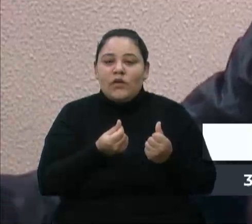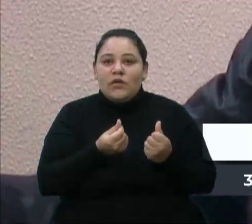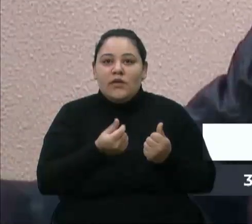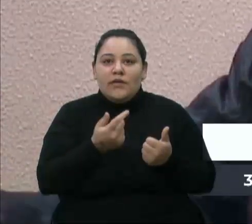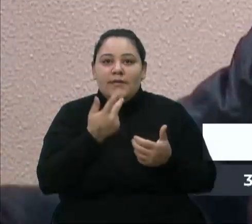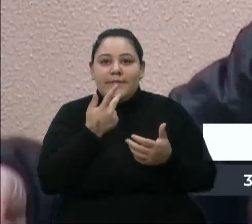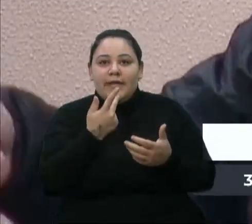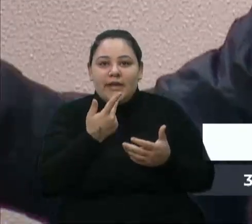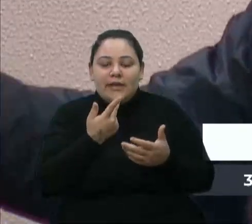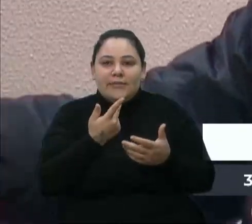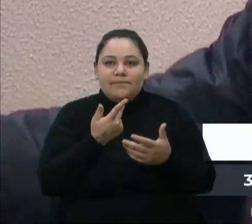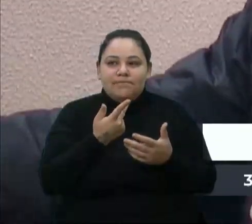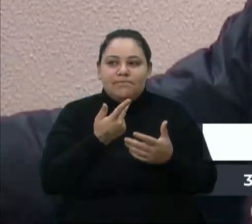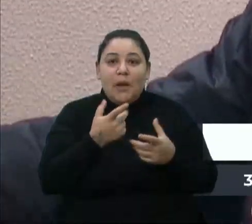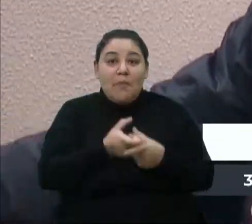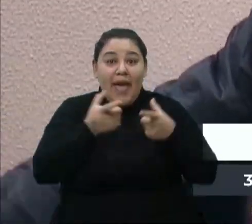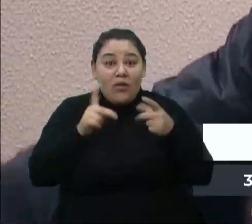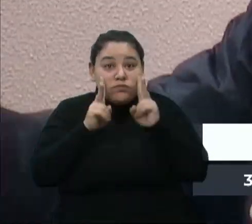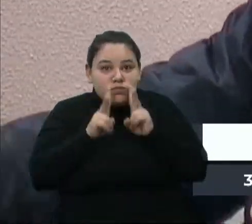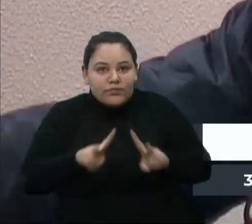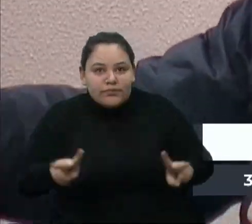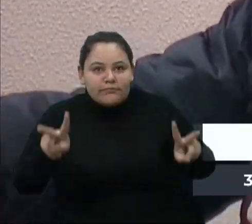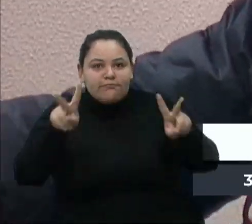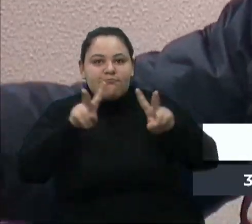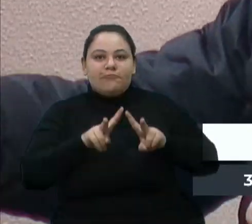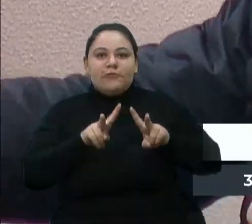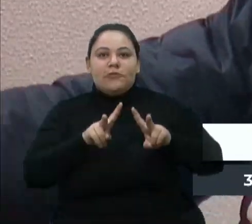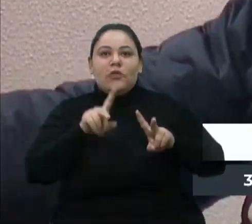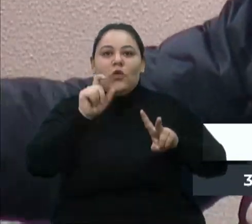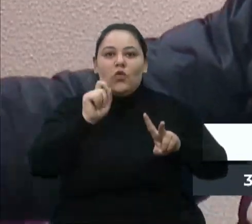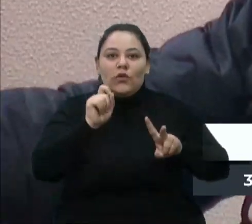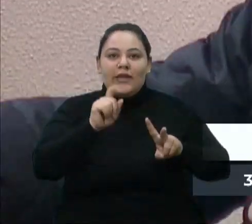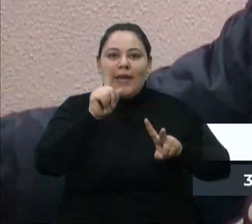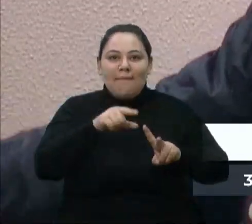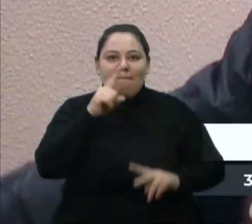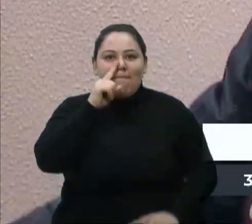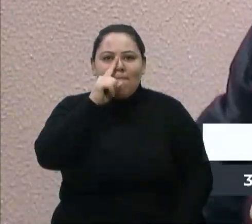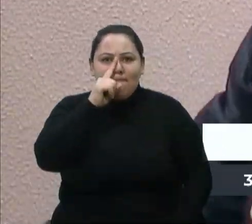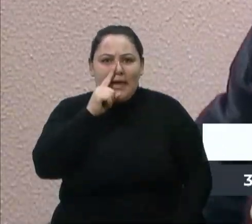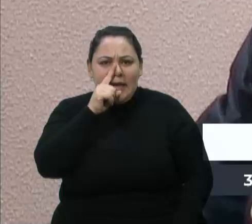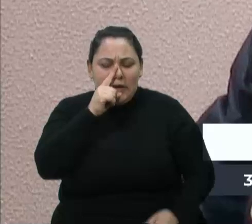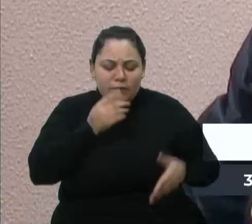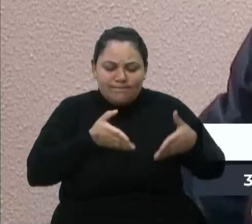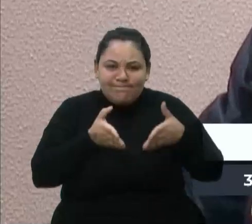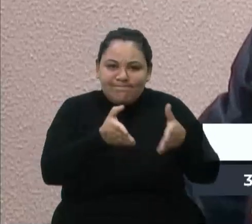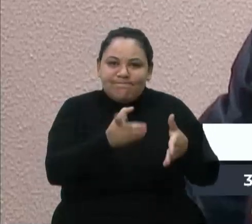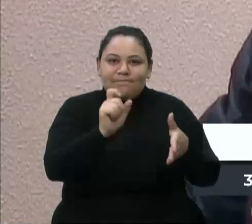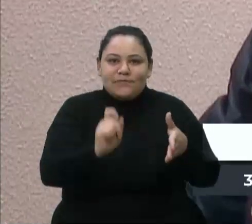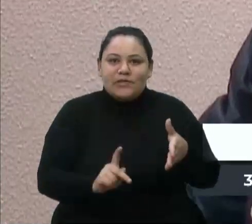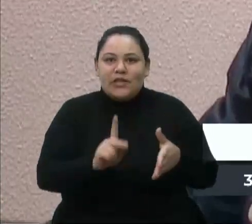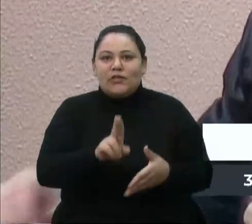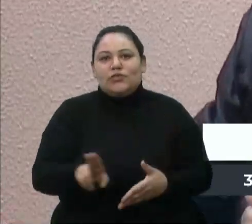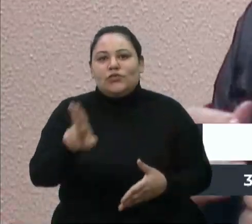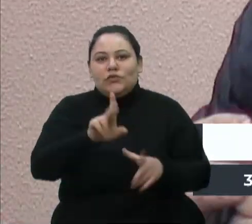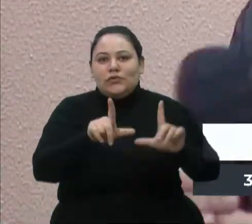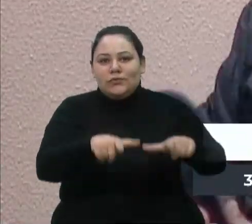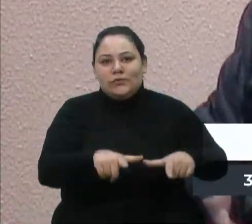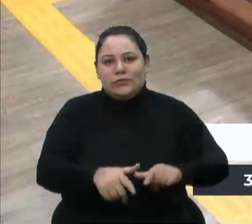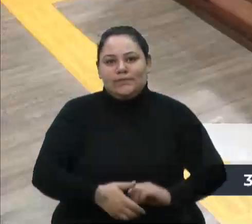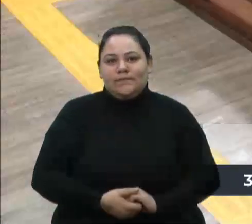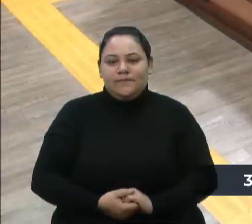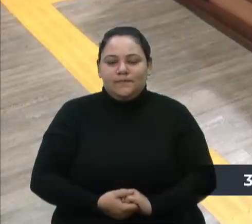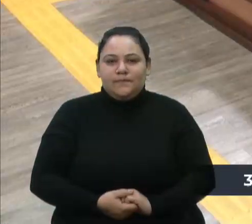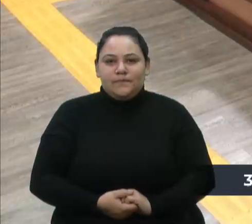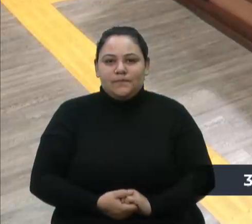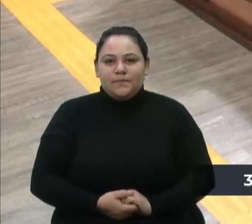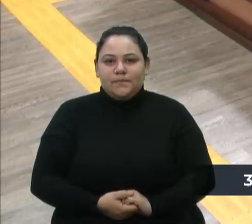maior visualização do que ali é tão perigoso para quem utiliza aquele local. Obrigado, vereador.